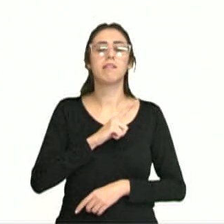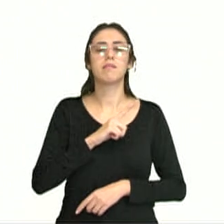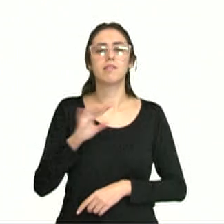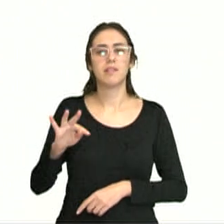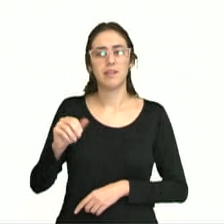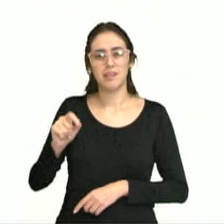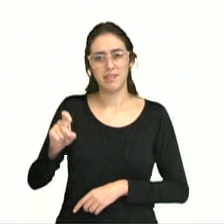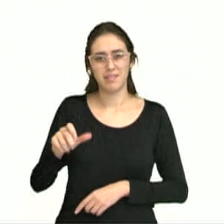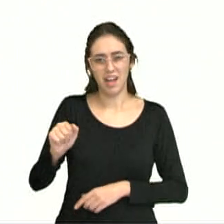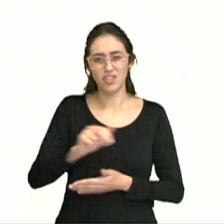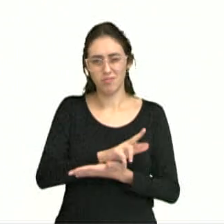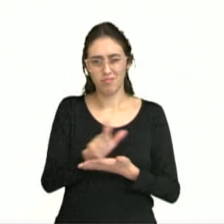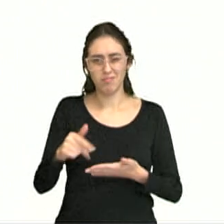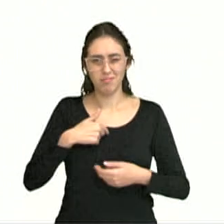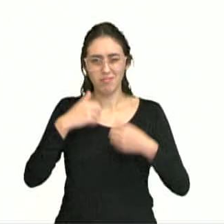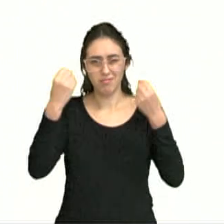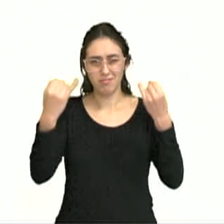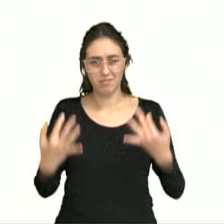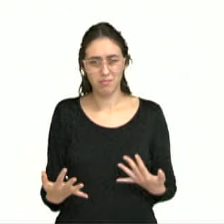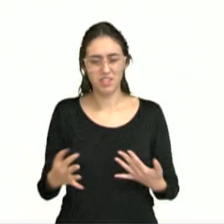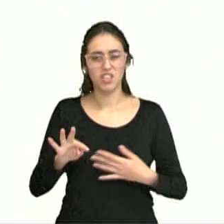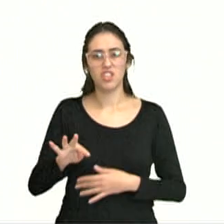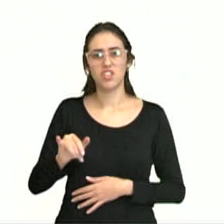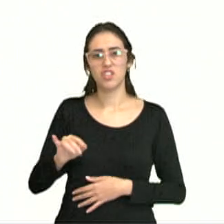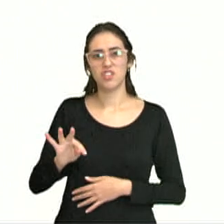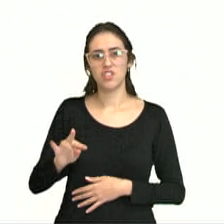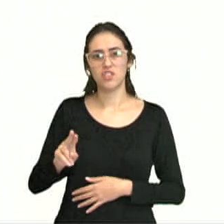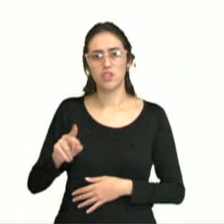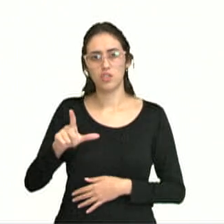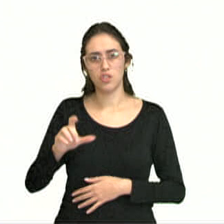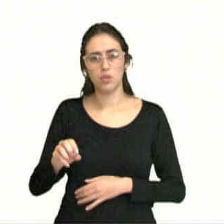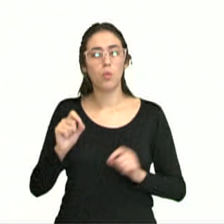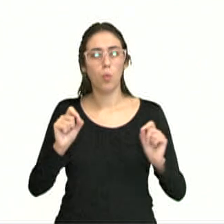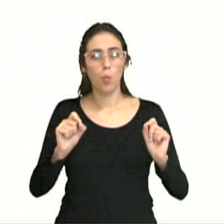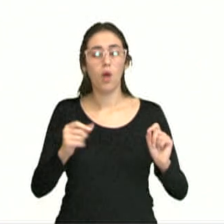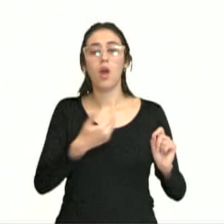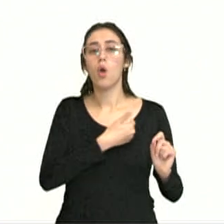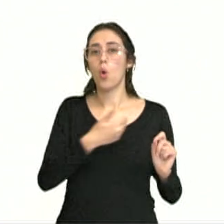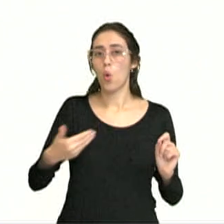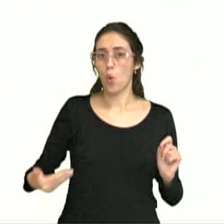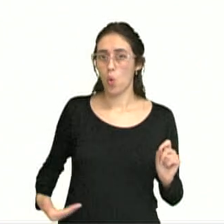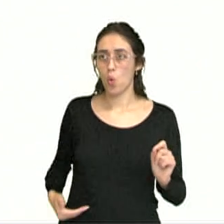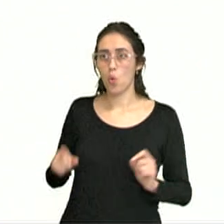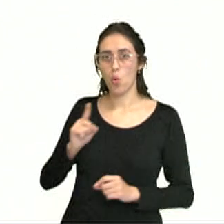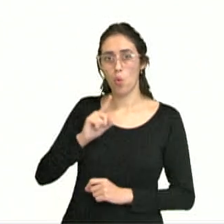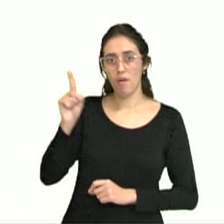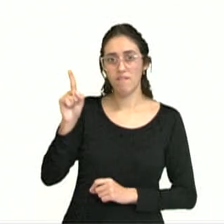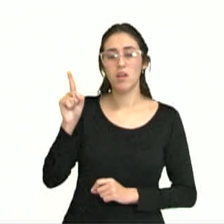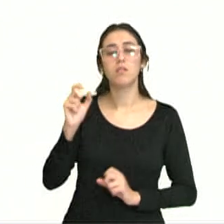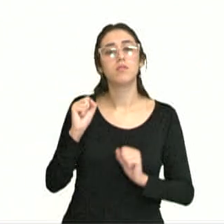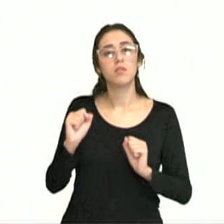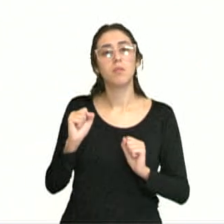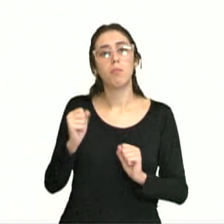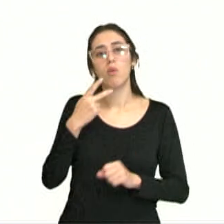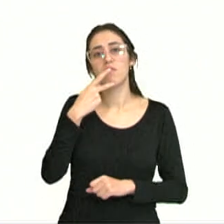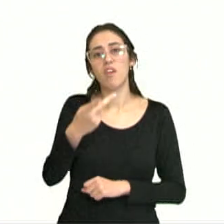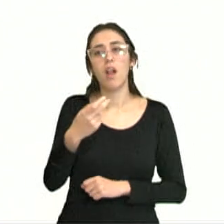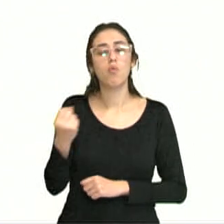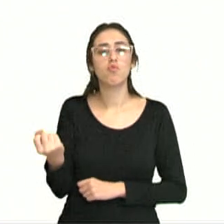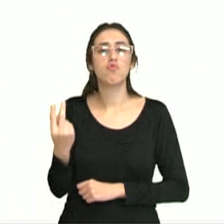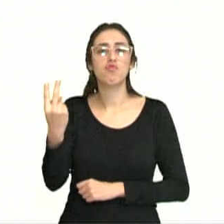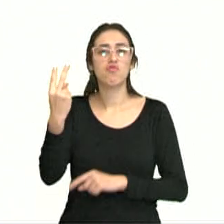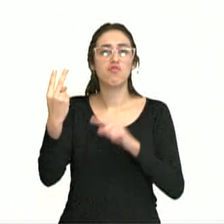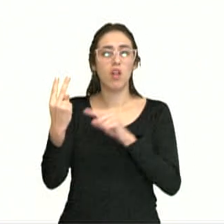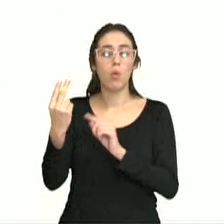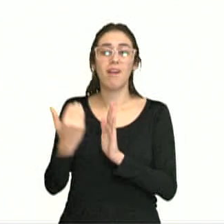taxas que a gente conversou ali dos títulos, o governo pode estipular um valor dessa taxa acima da